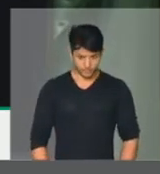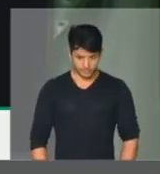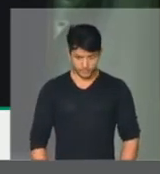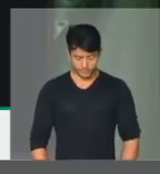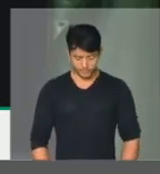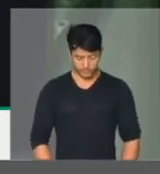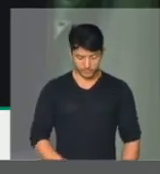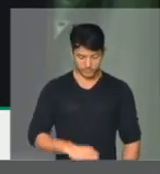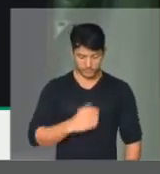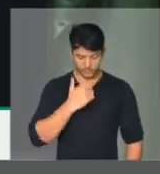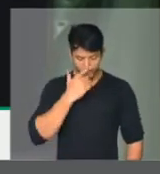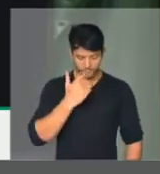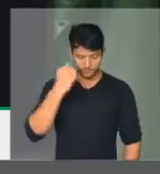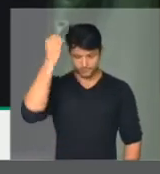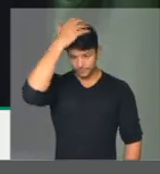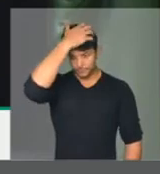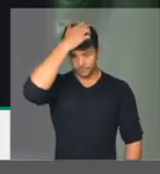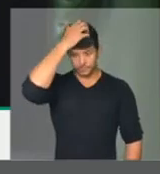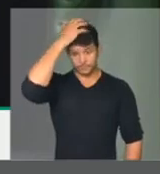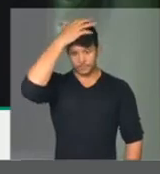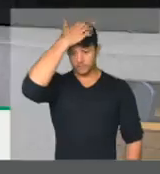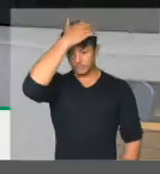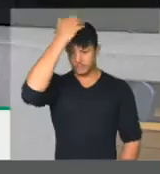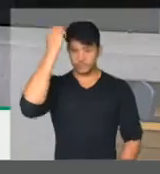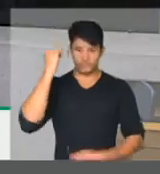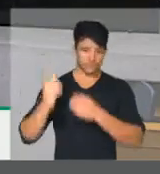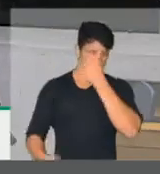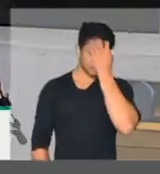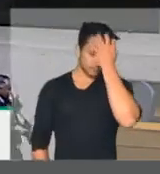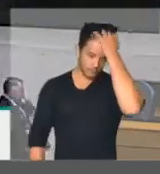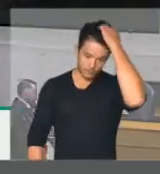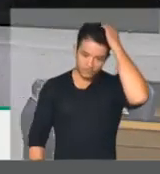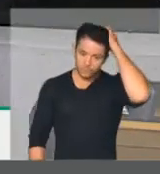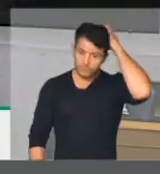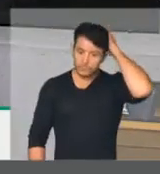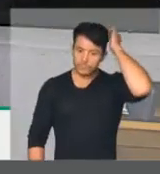obrigado, Partido Socialista Brasileiro. Obrigado, deputado Tadeu Alencar, pelo seu pronunciamento.